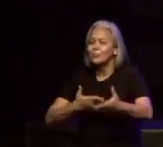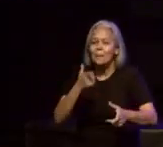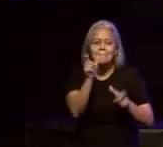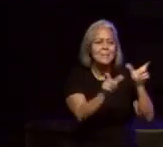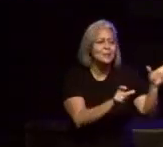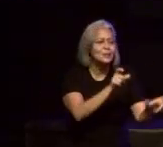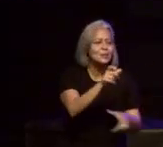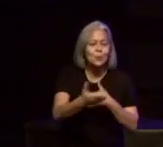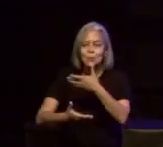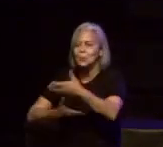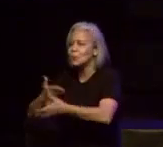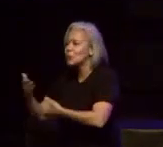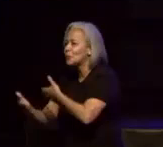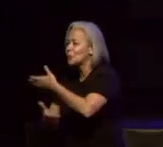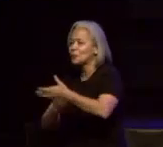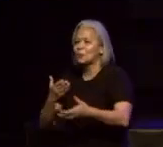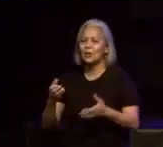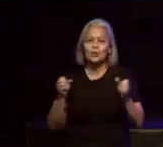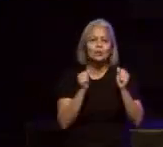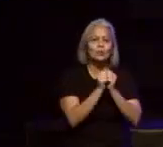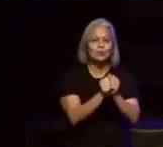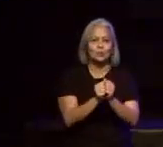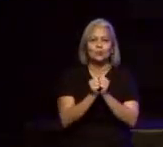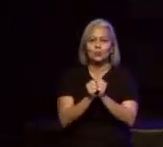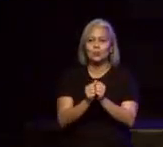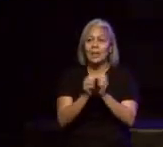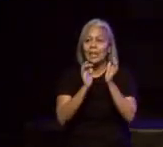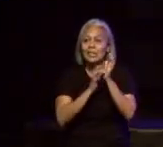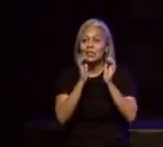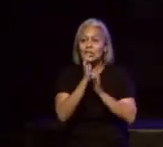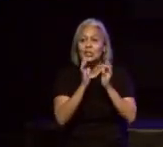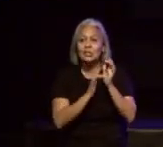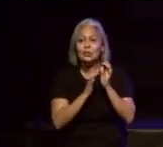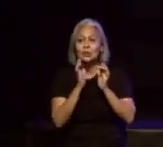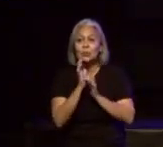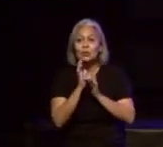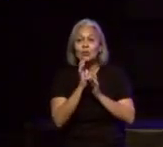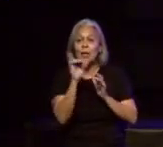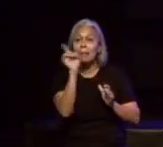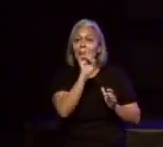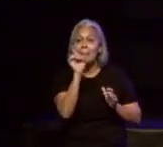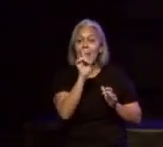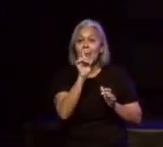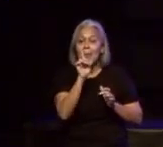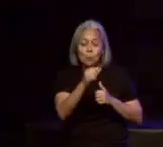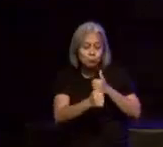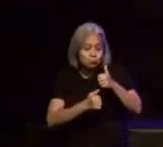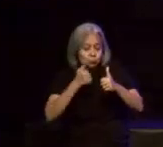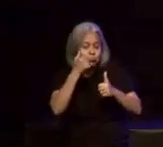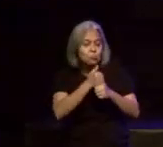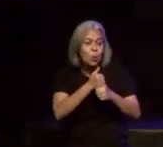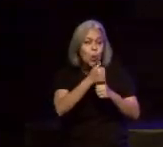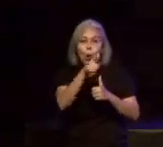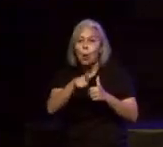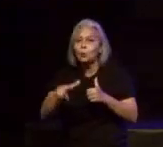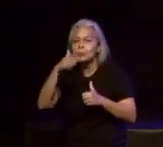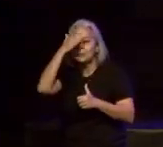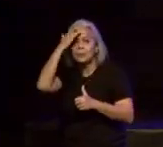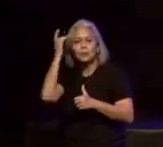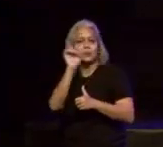algo interessante que a gente quase nunca fala. Jesus não se substituiu por uma outra